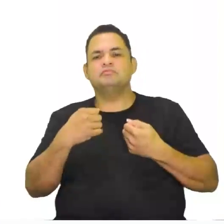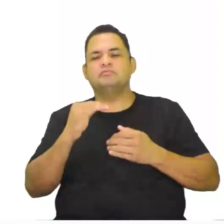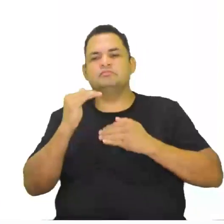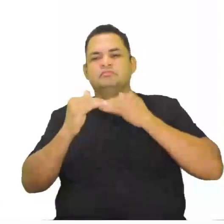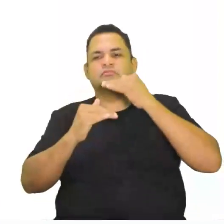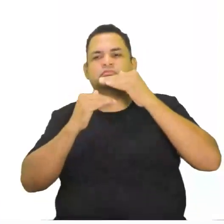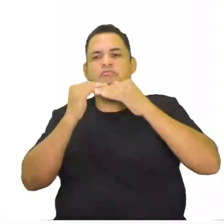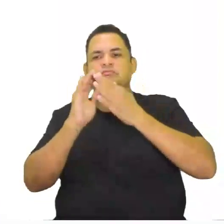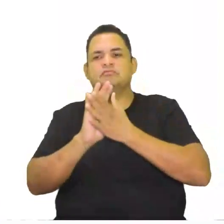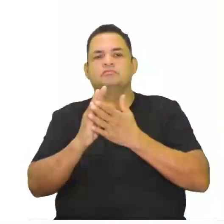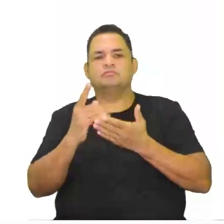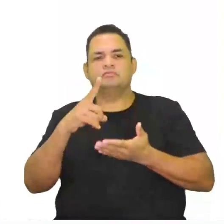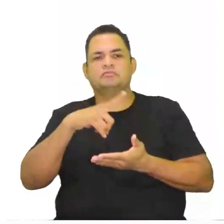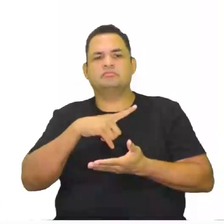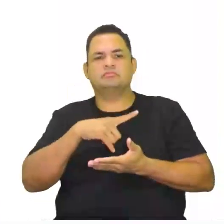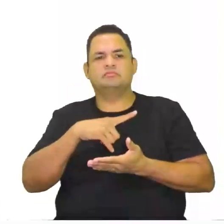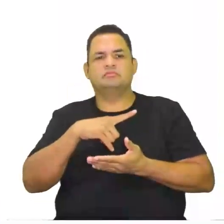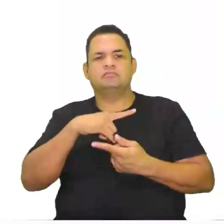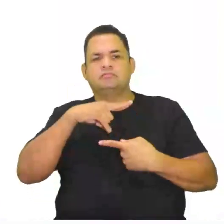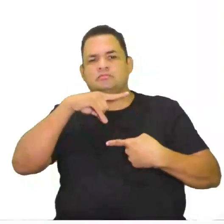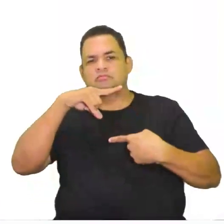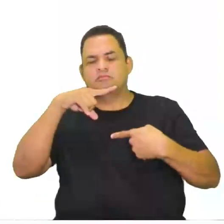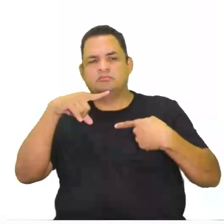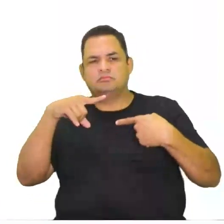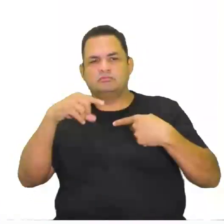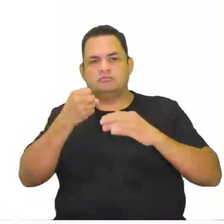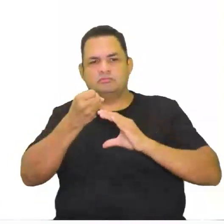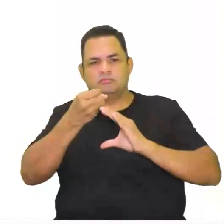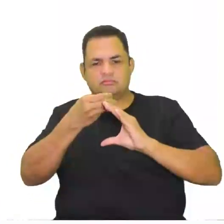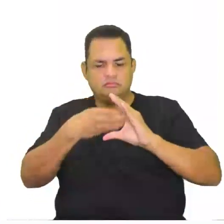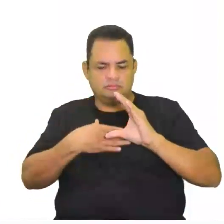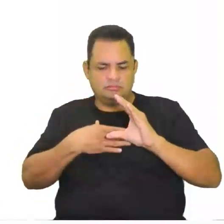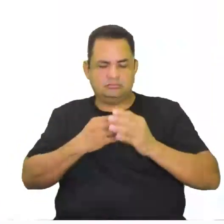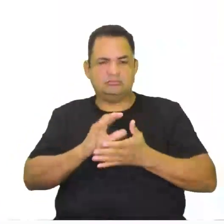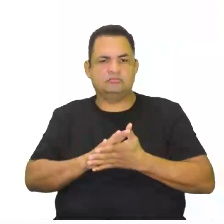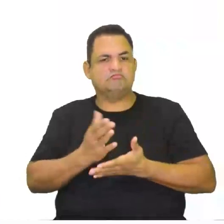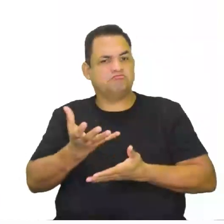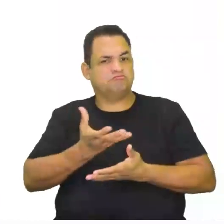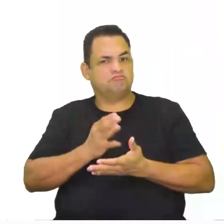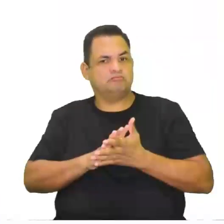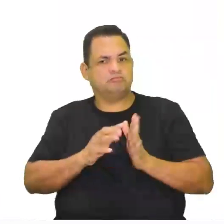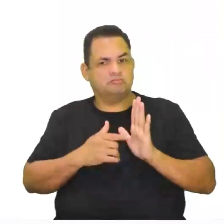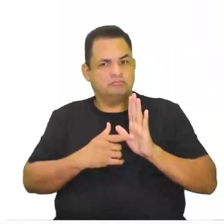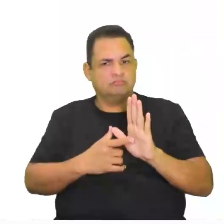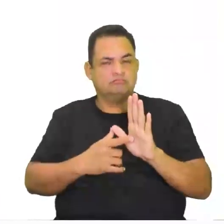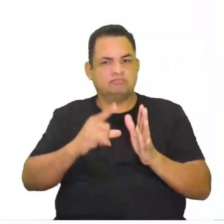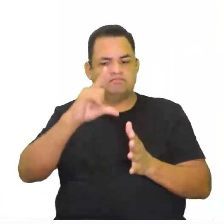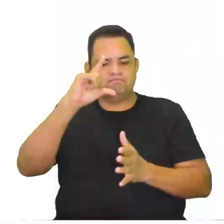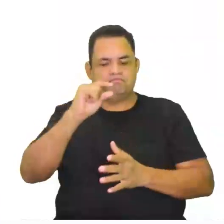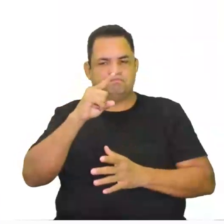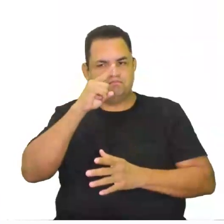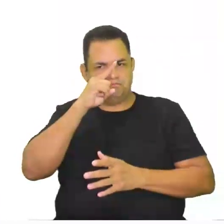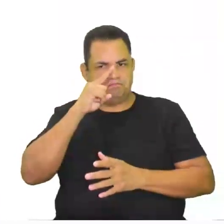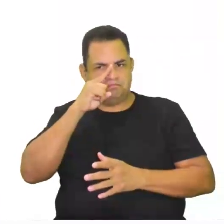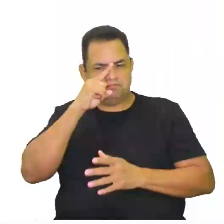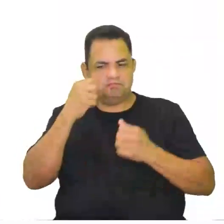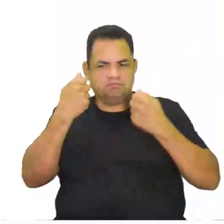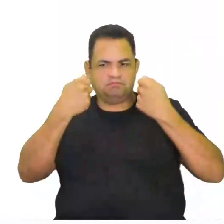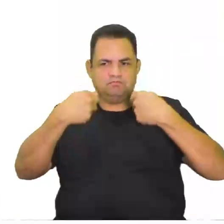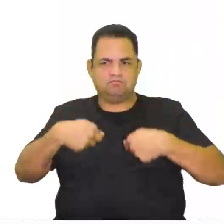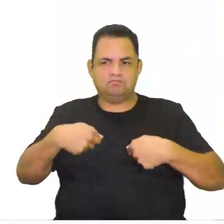desenvolvidos para possuírem a função desejada, apresentando a menor